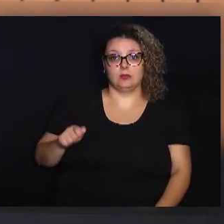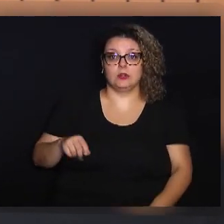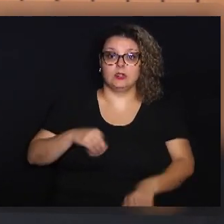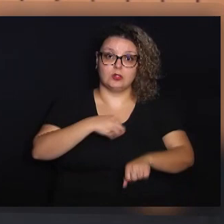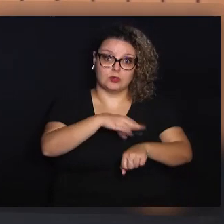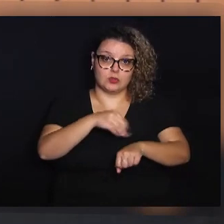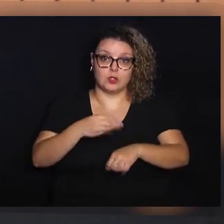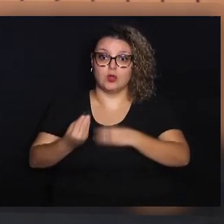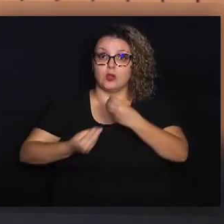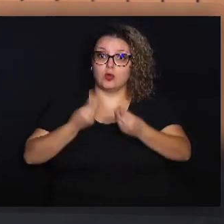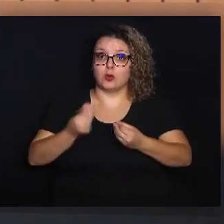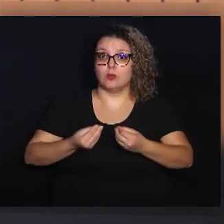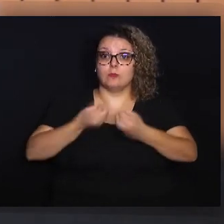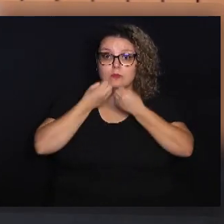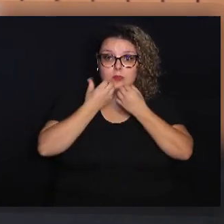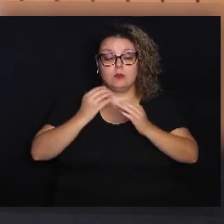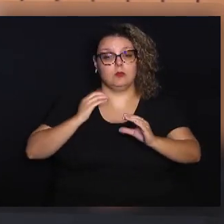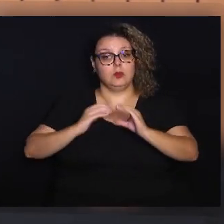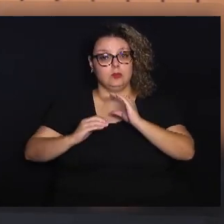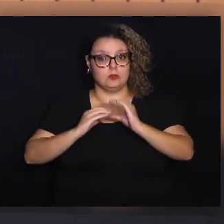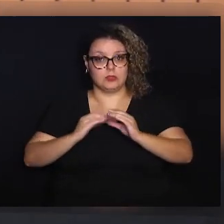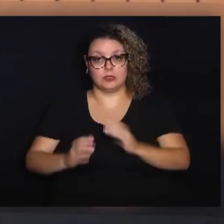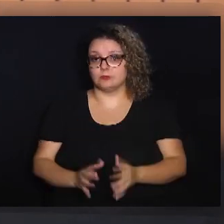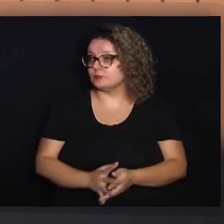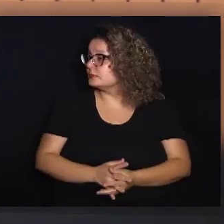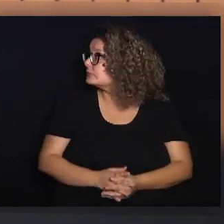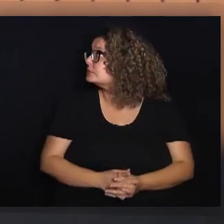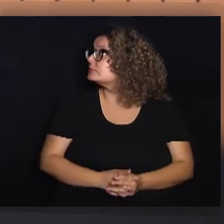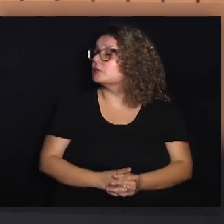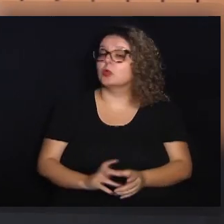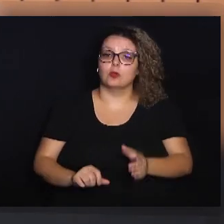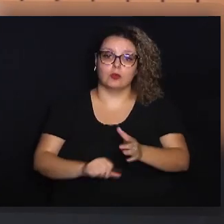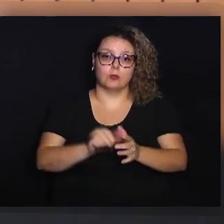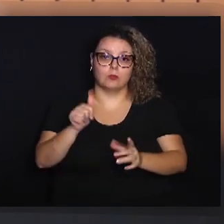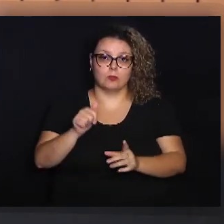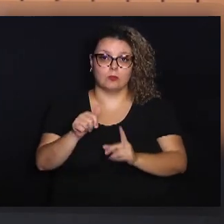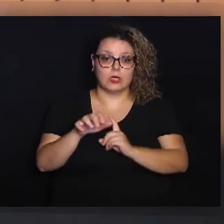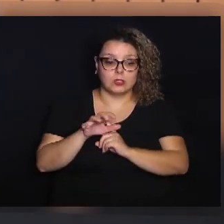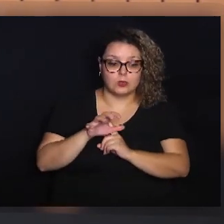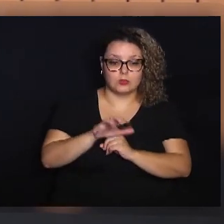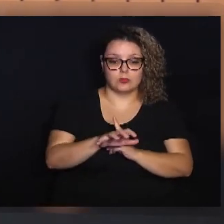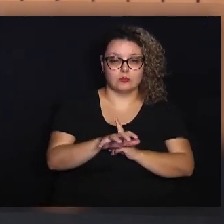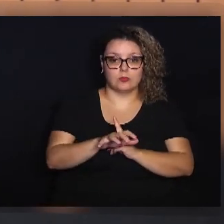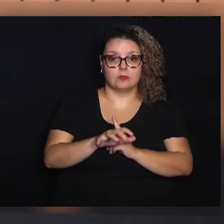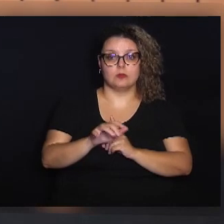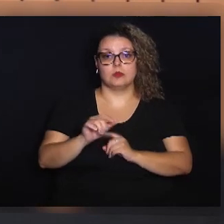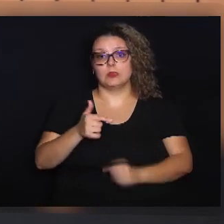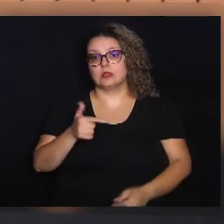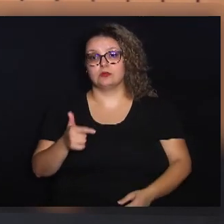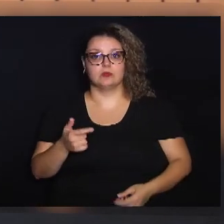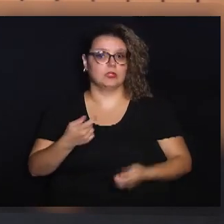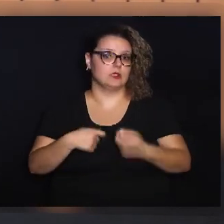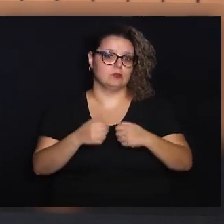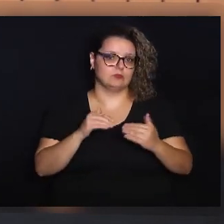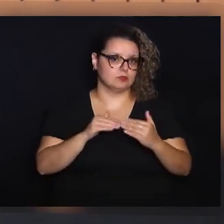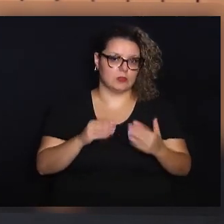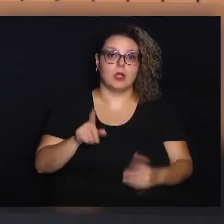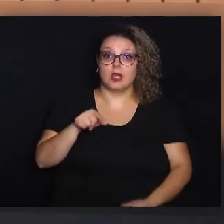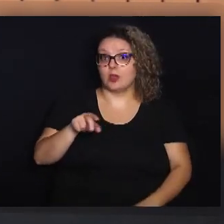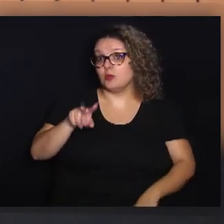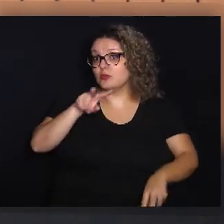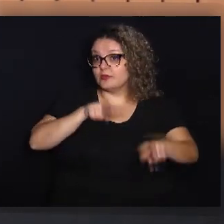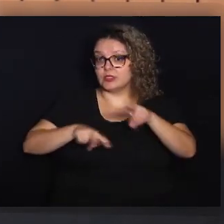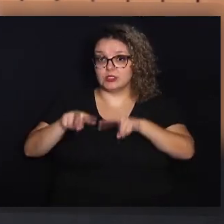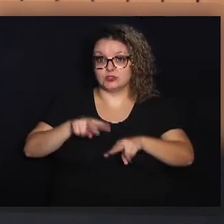ainda deu dicas sobre como ter uma boa comunicação o primeiro Impacto inegavelmente é o impacto